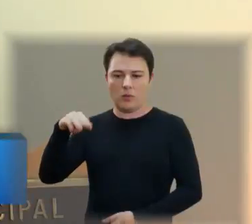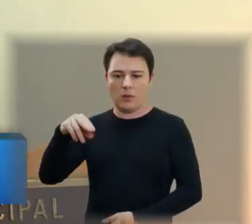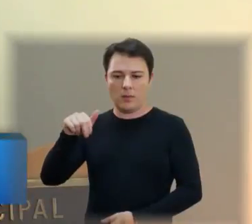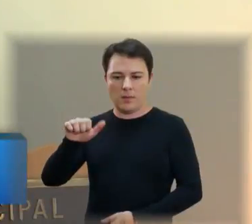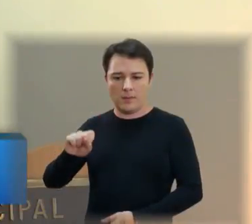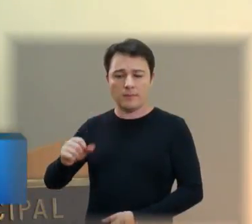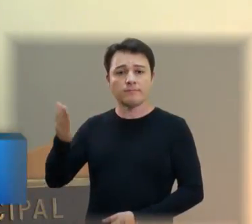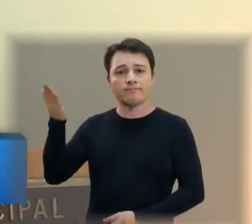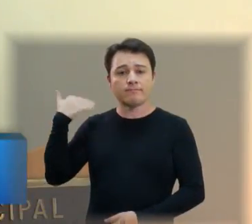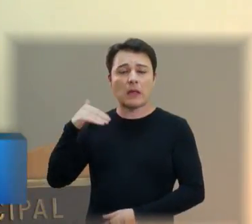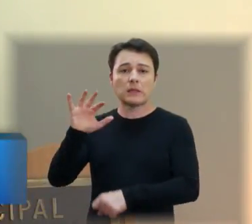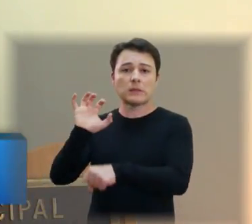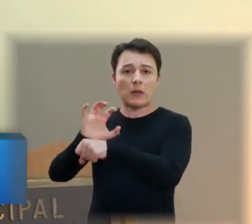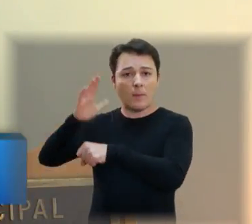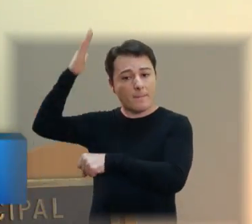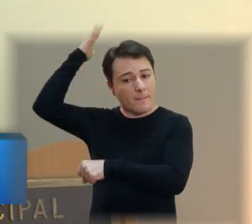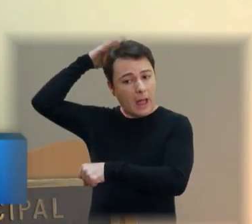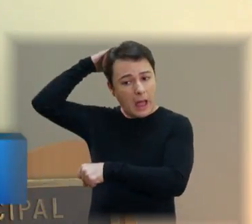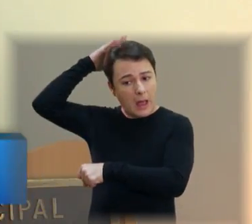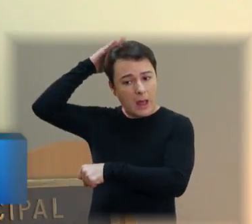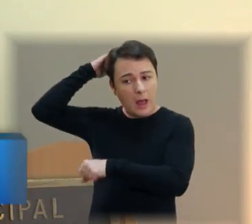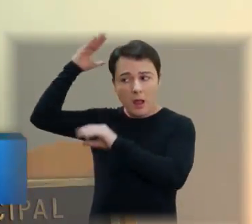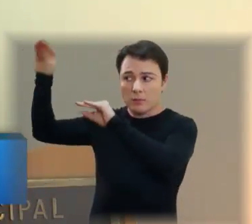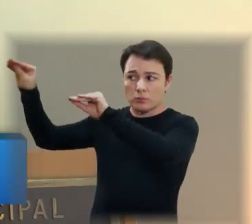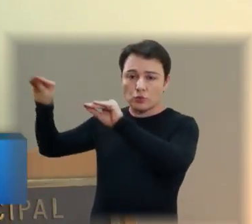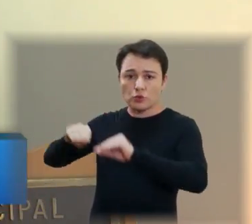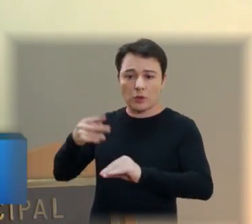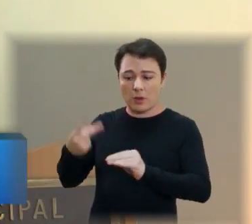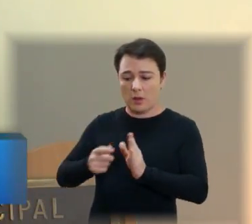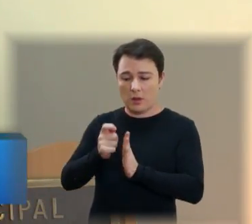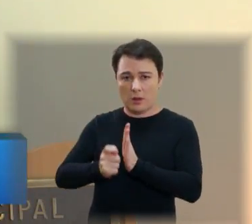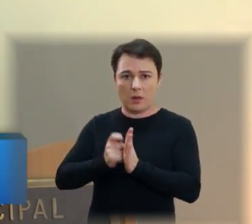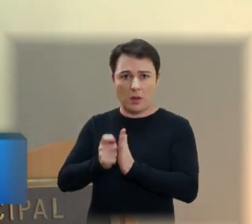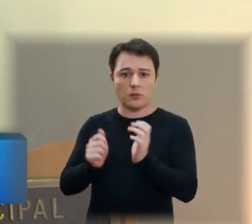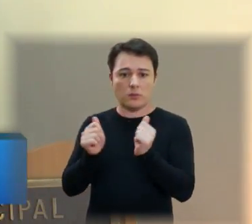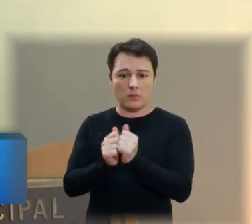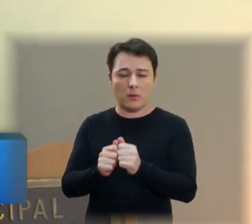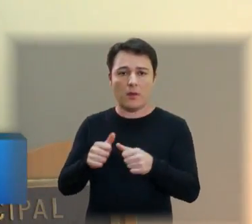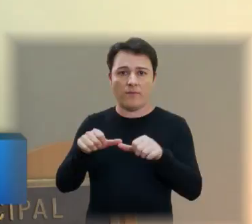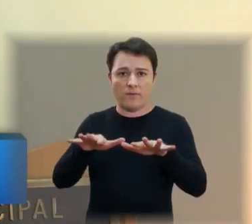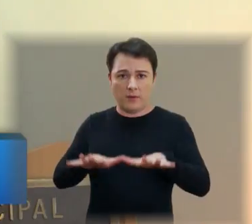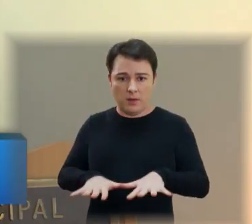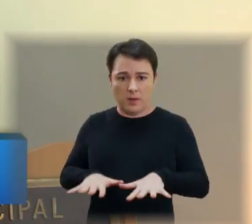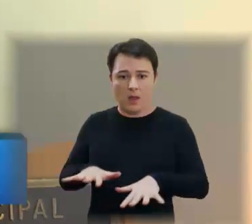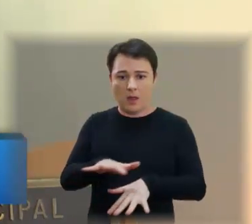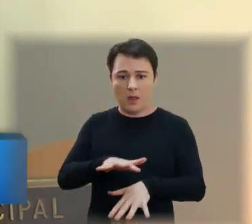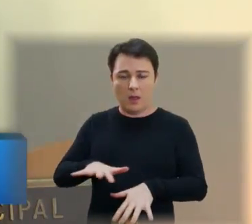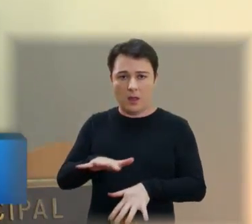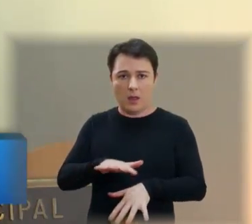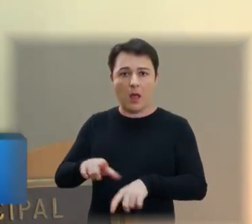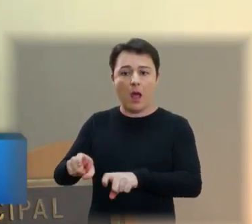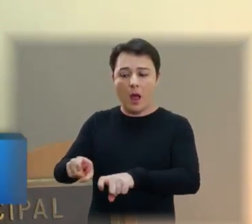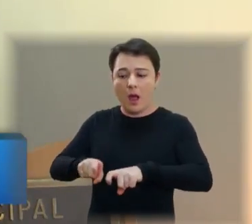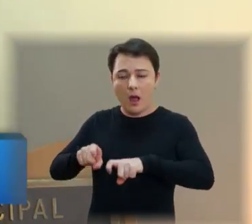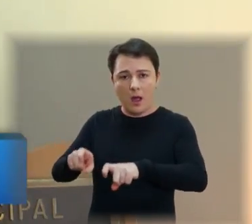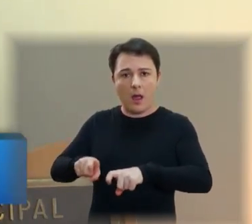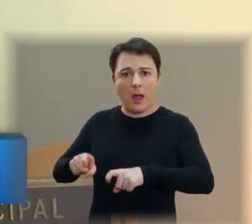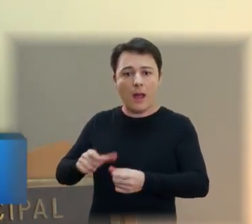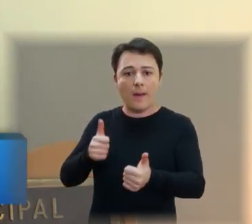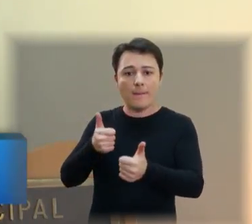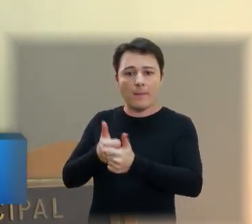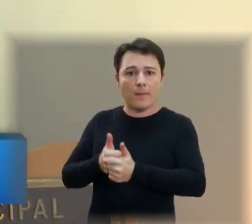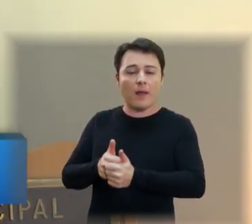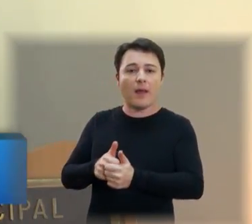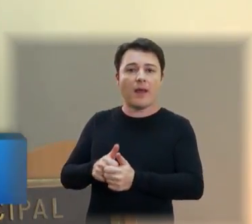Paraná para Araraquara com seus familiares. Se estabeleceu na área rural, no entorno